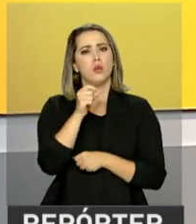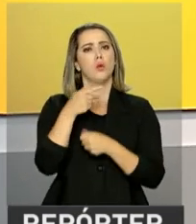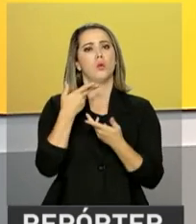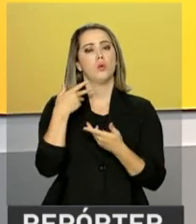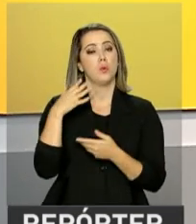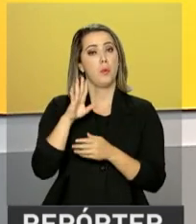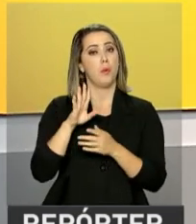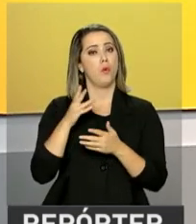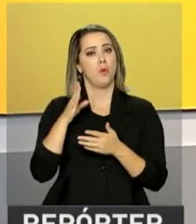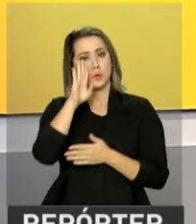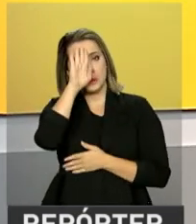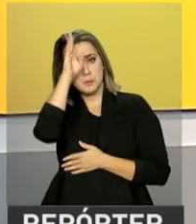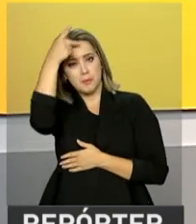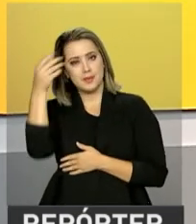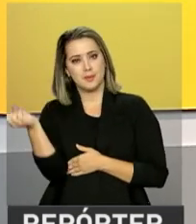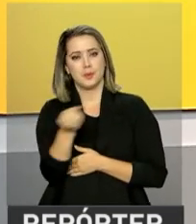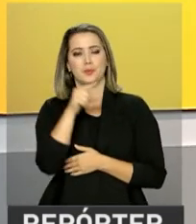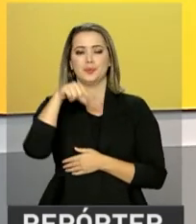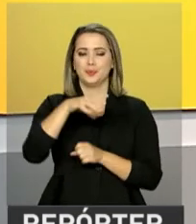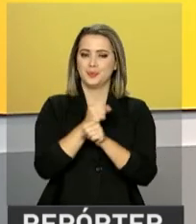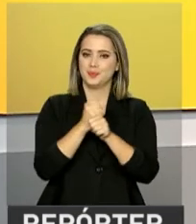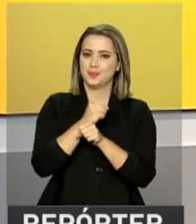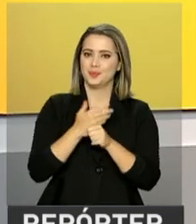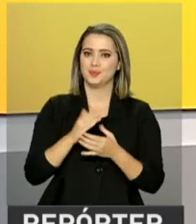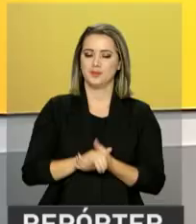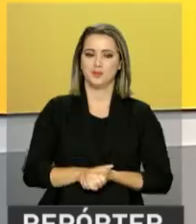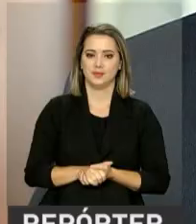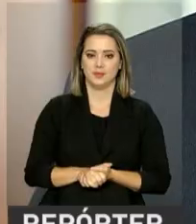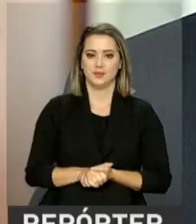comentou as principais novidades deste ano.